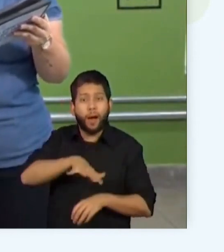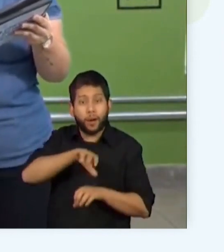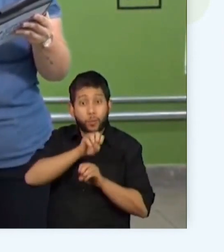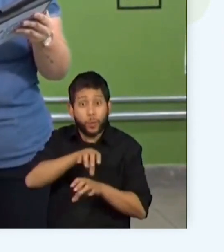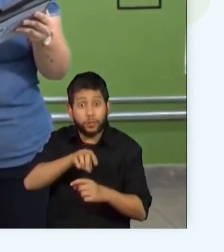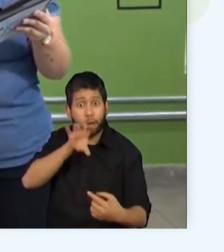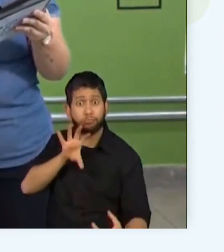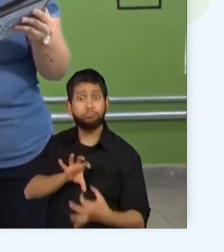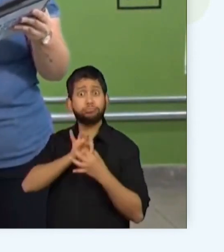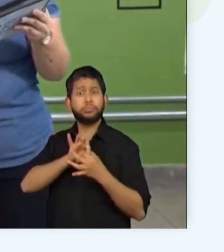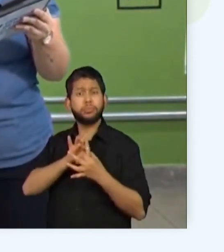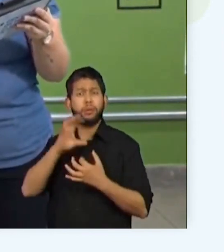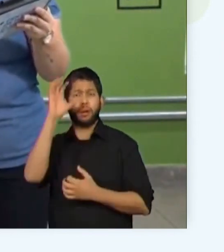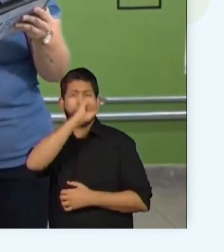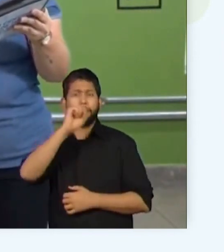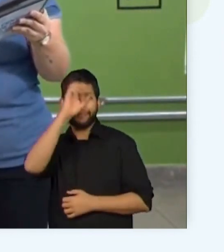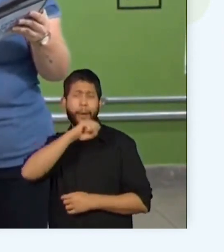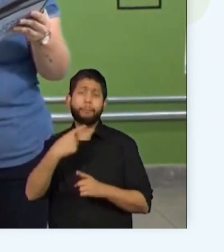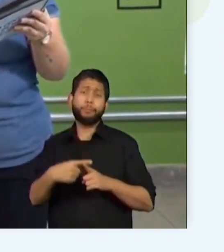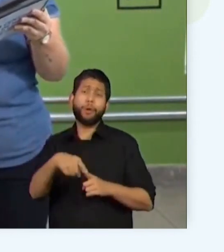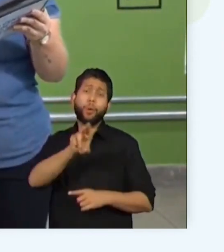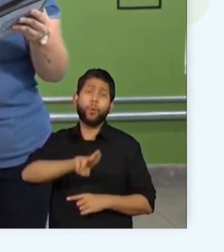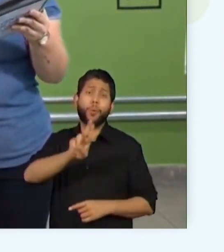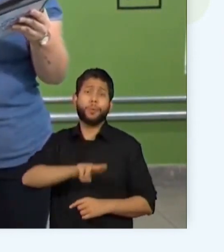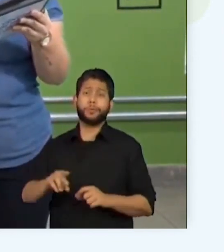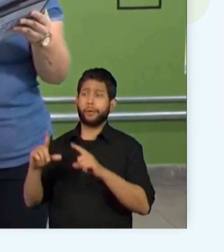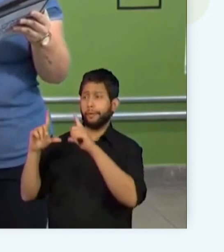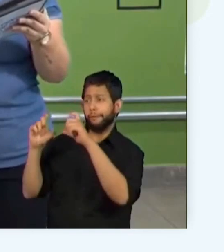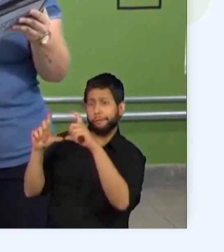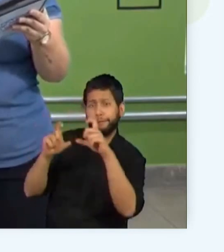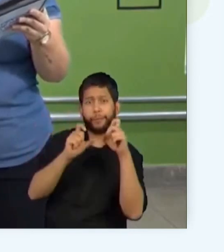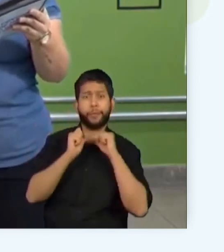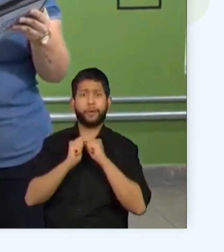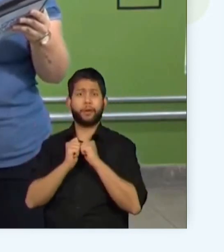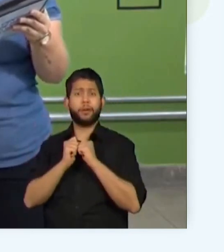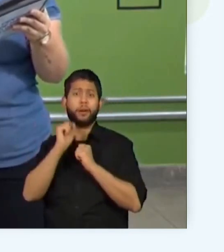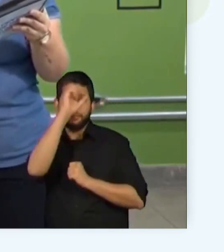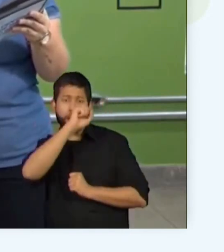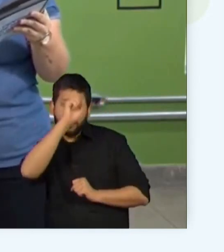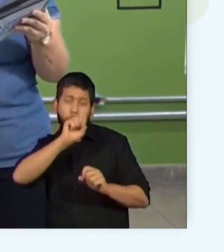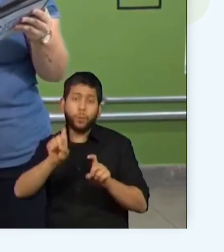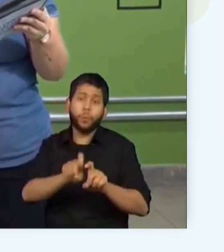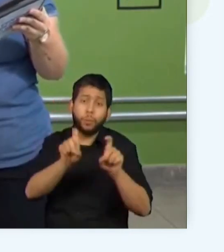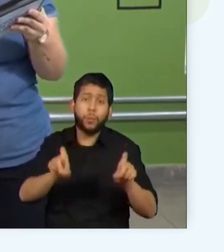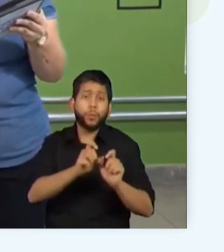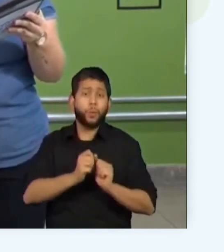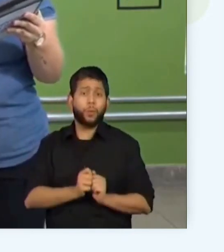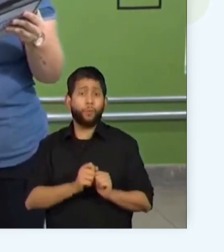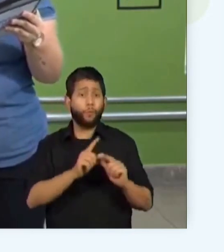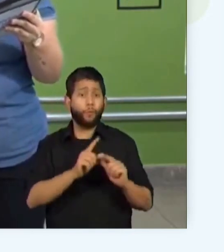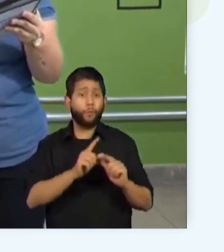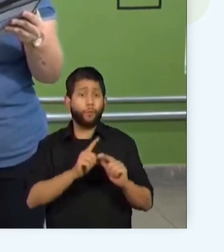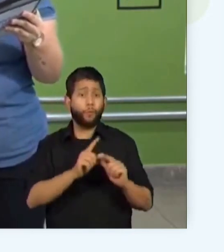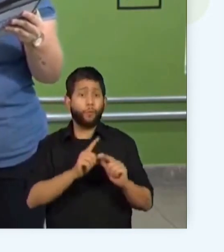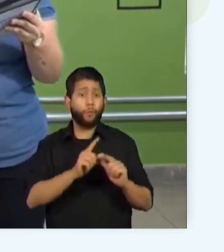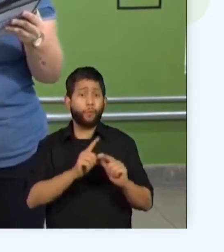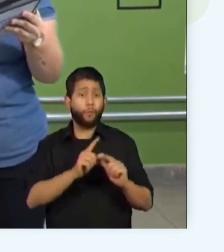usando máquinas fotográficas, computadores, eles vão estar selecionando essas fotos, essas